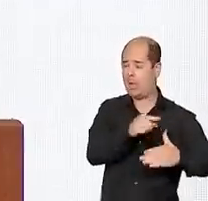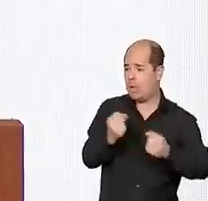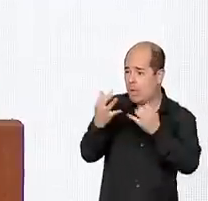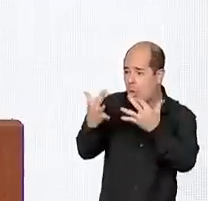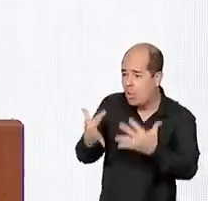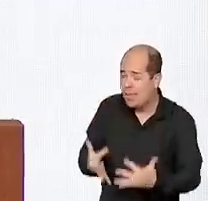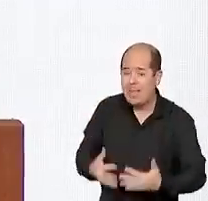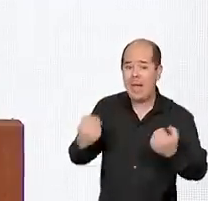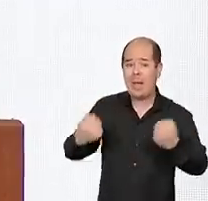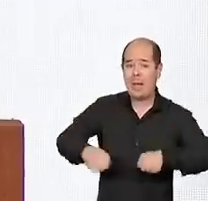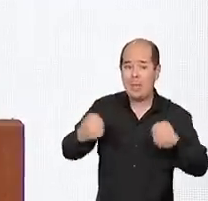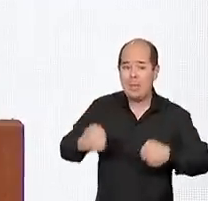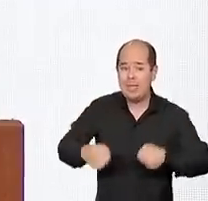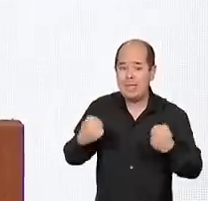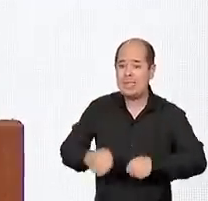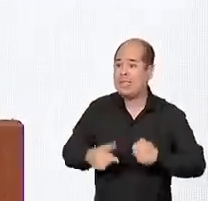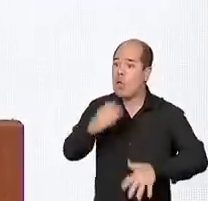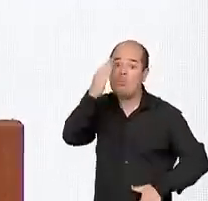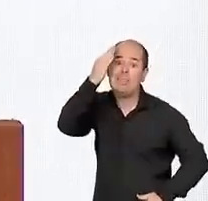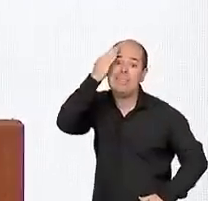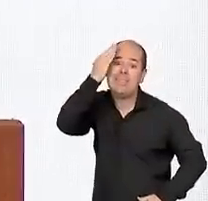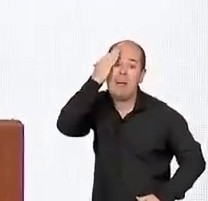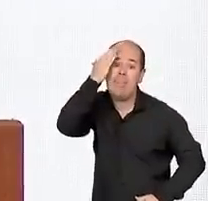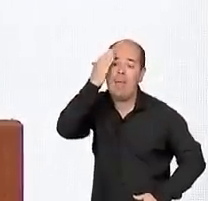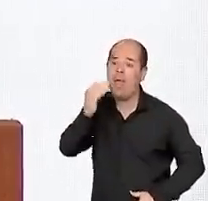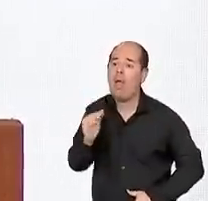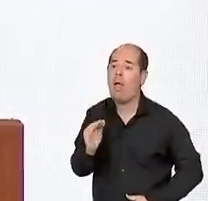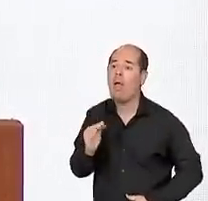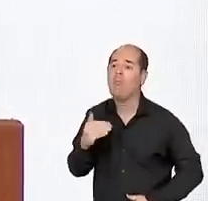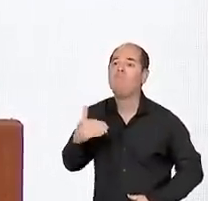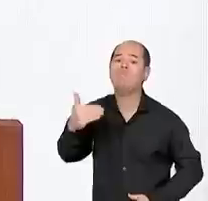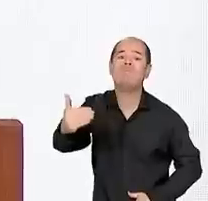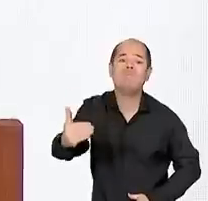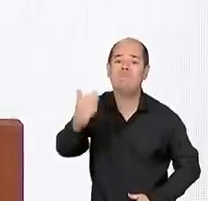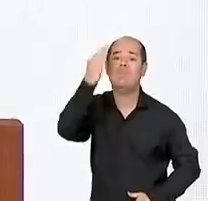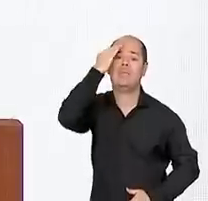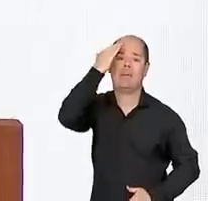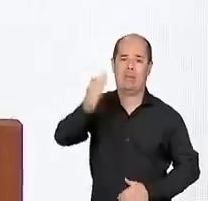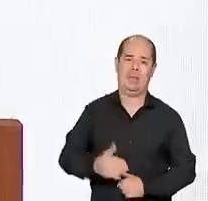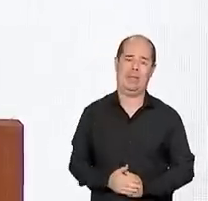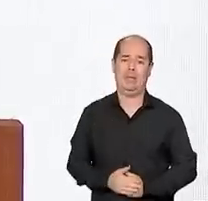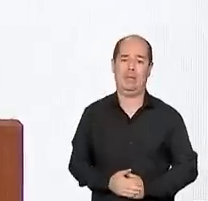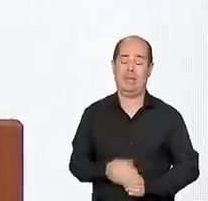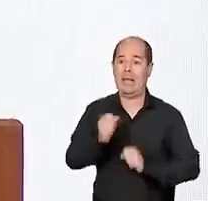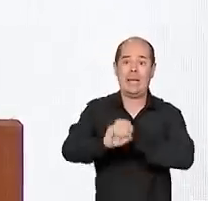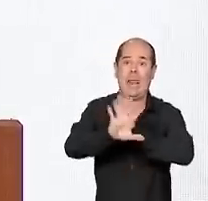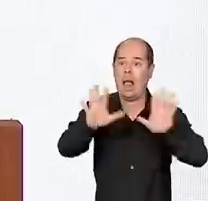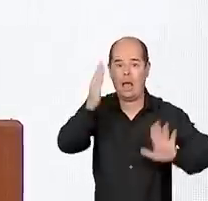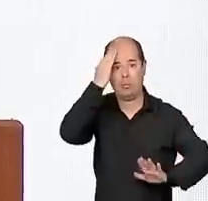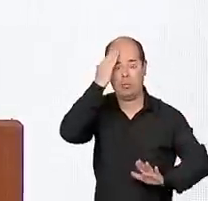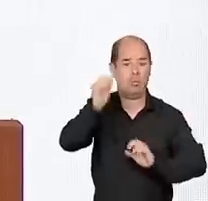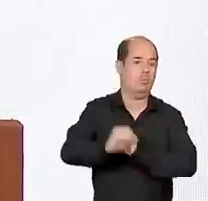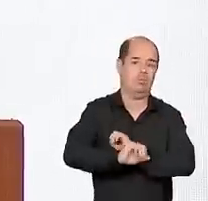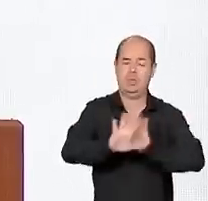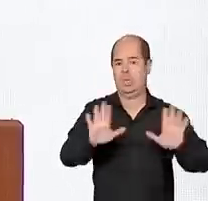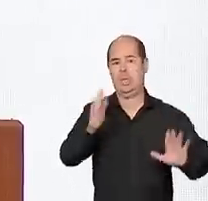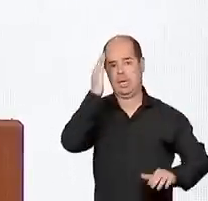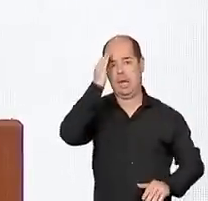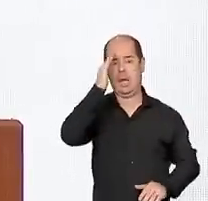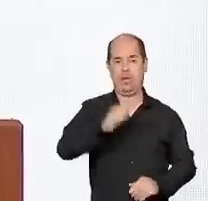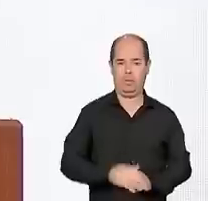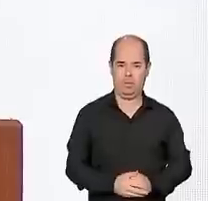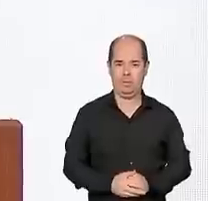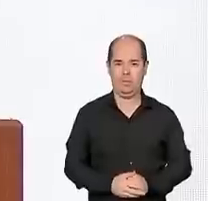pensarmos em transferência de tecnologia e nos vários mecanismos usados sem previsibilidade.